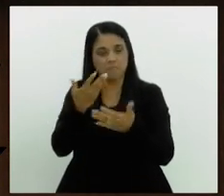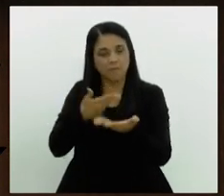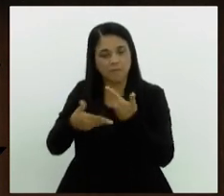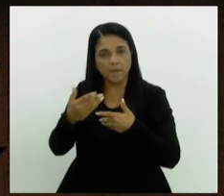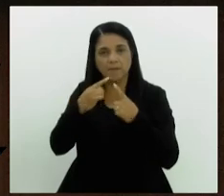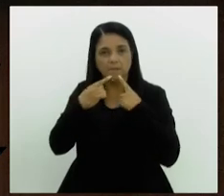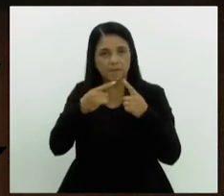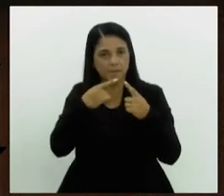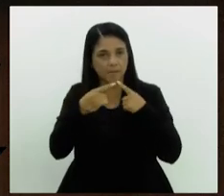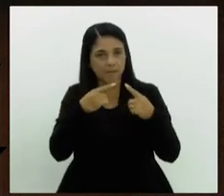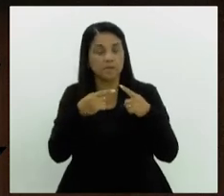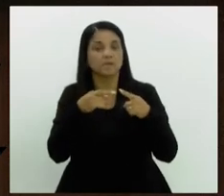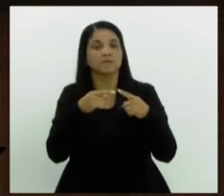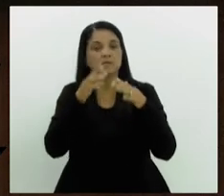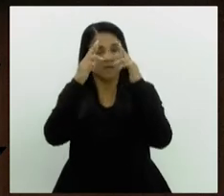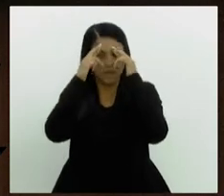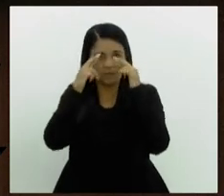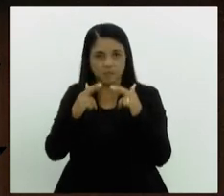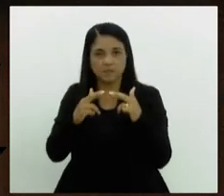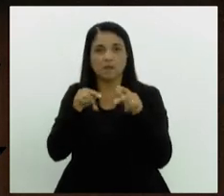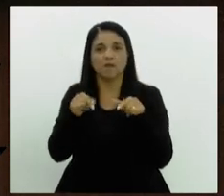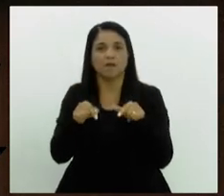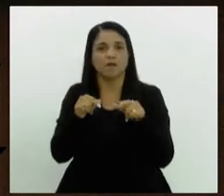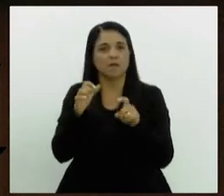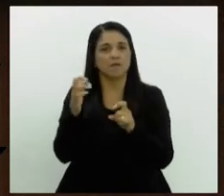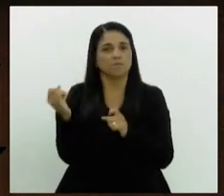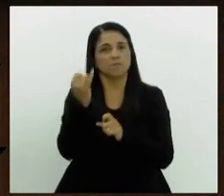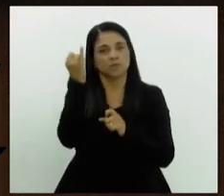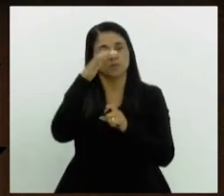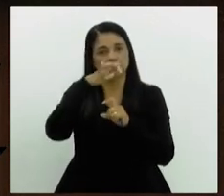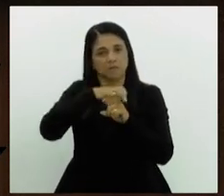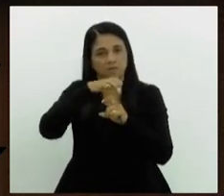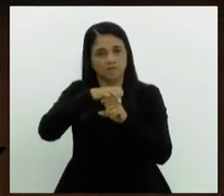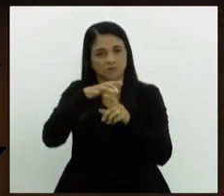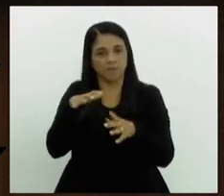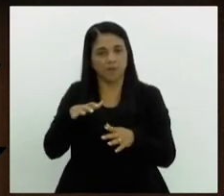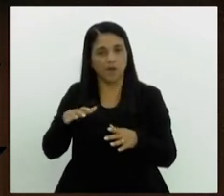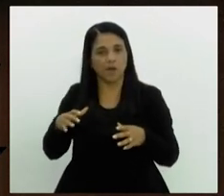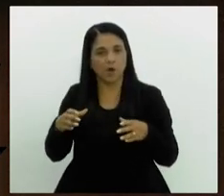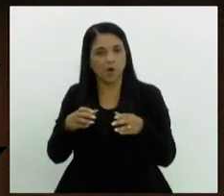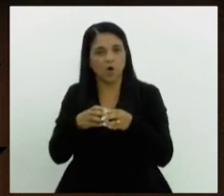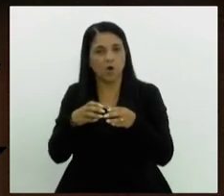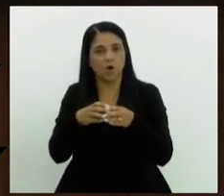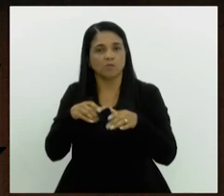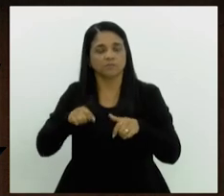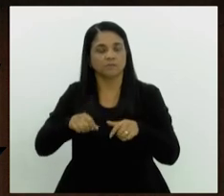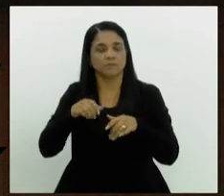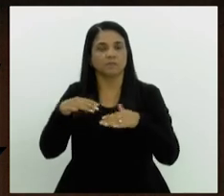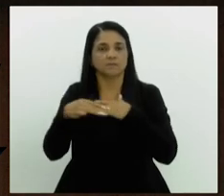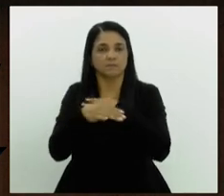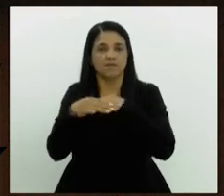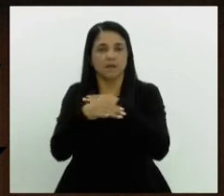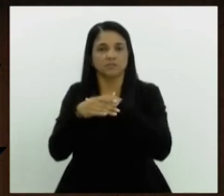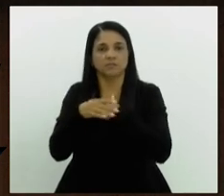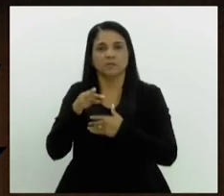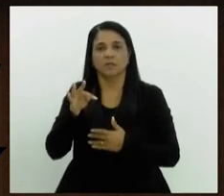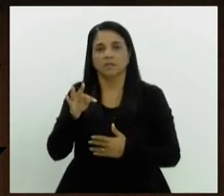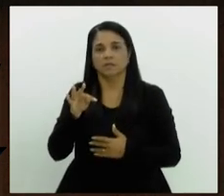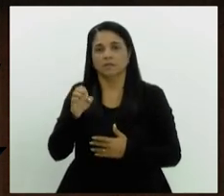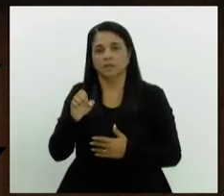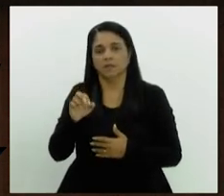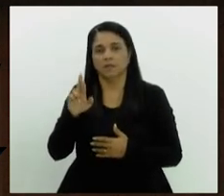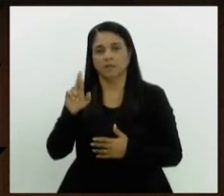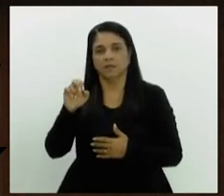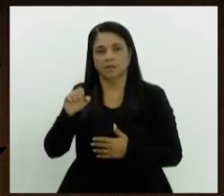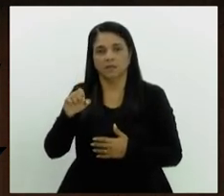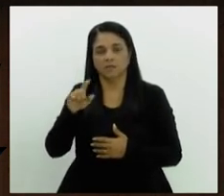para respeitar a importância daquela feira para toda a comunidade teresopolitana. Então, a nossa